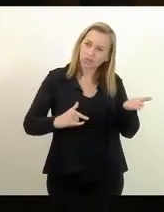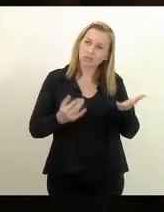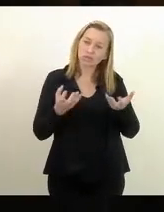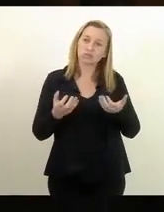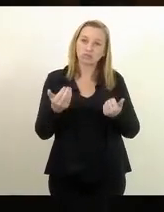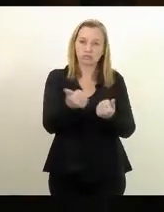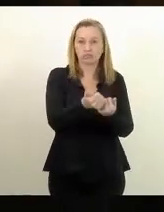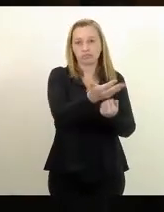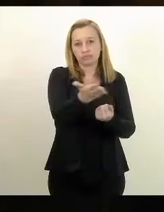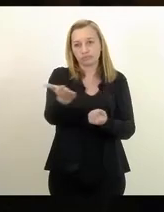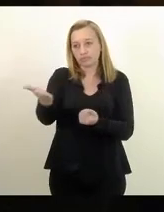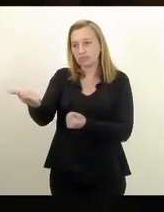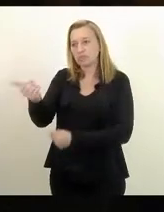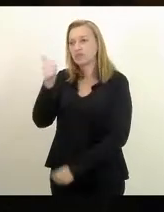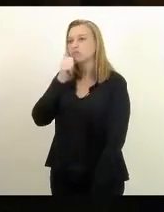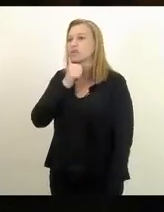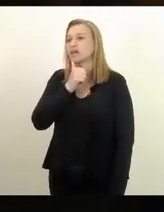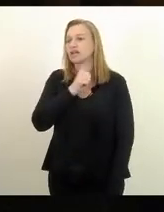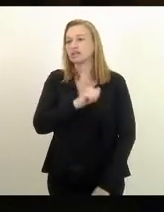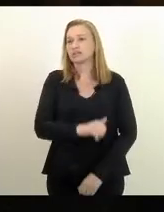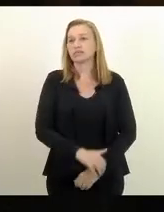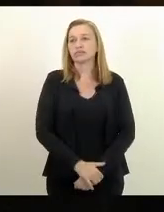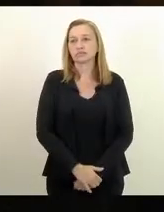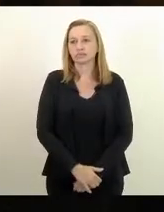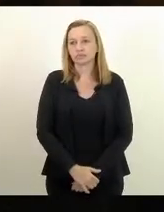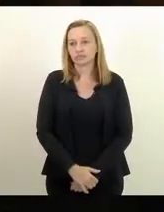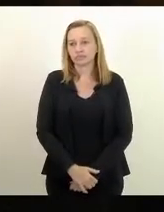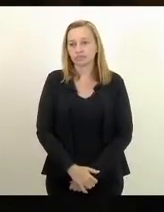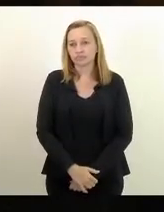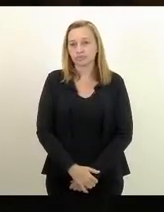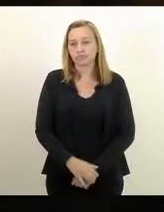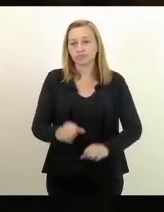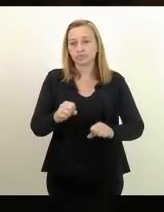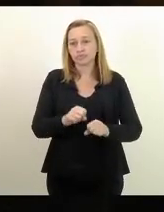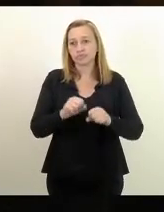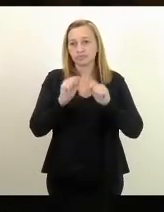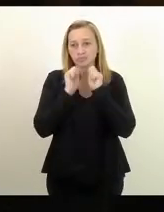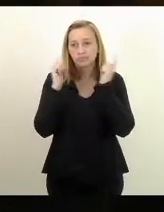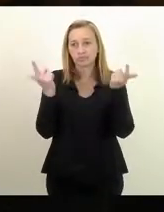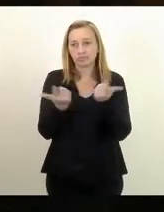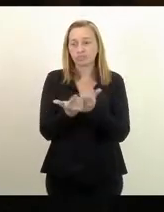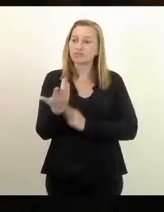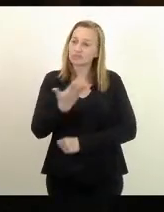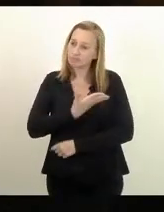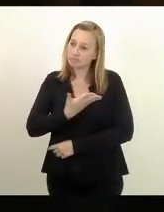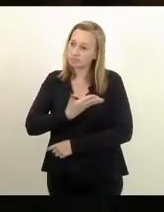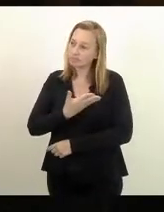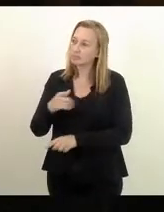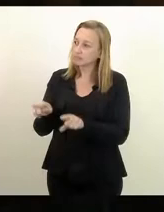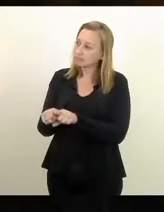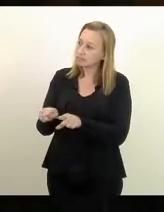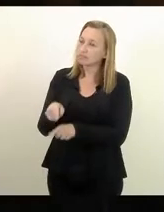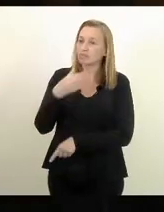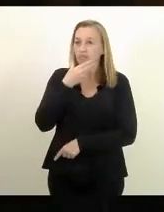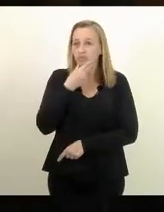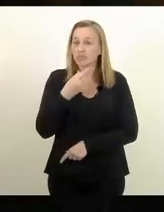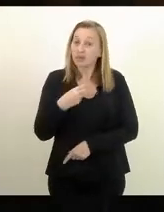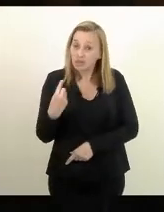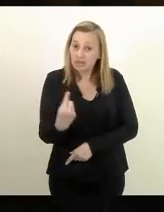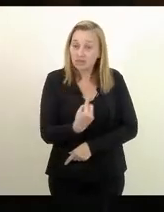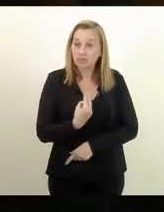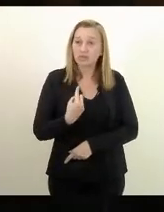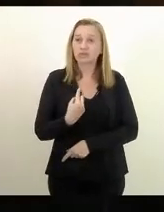com o apoio de todas as mulheres da assembleia legislativa e dos meus colegas homens para que nós